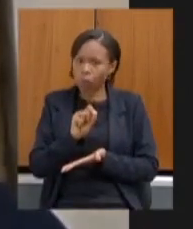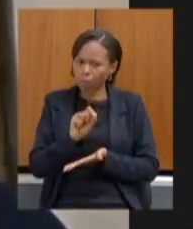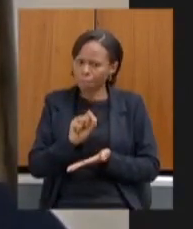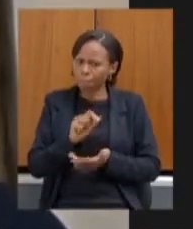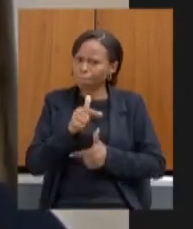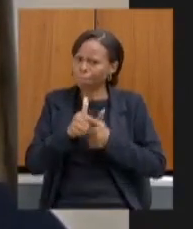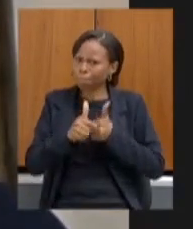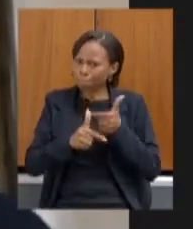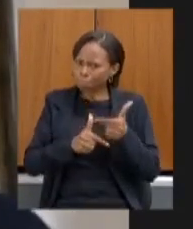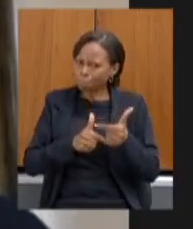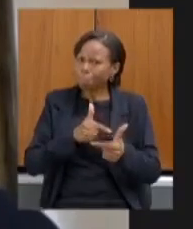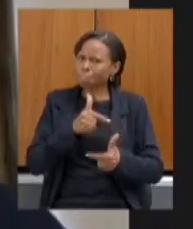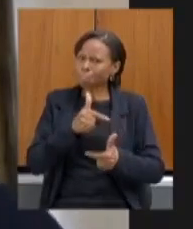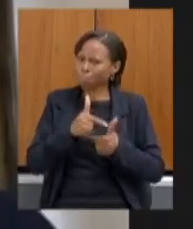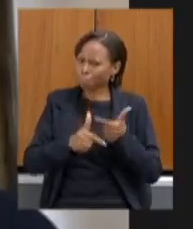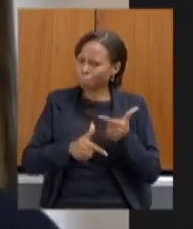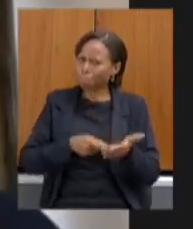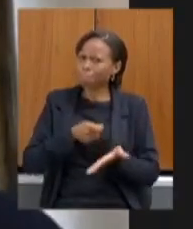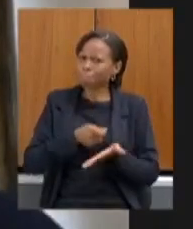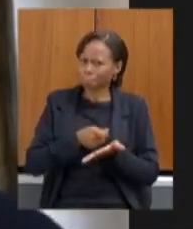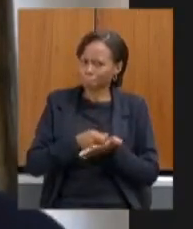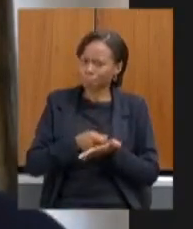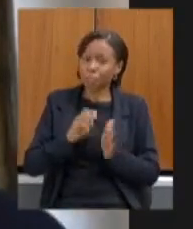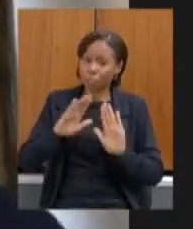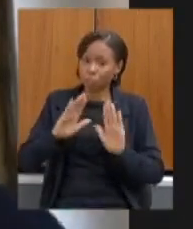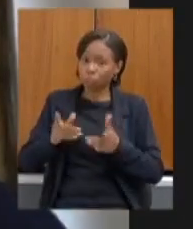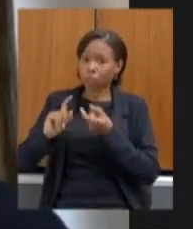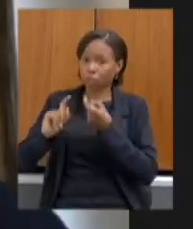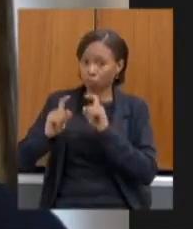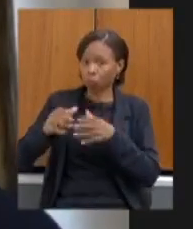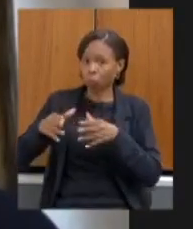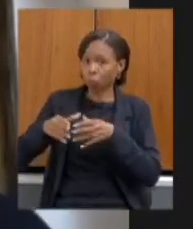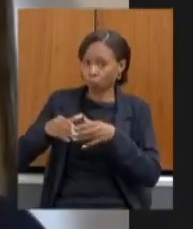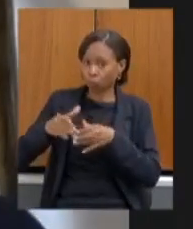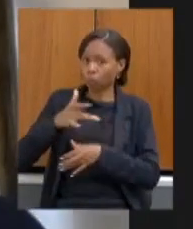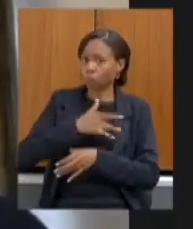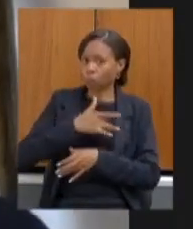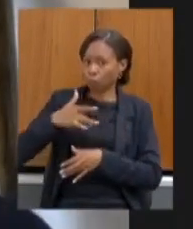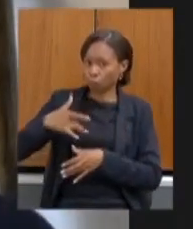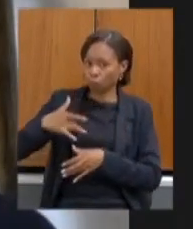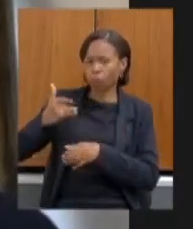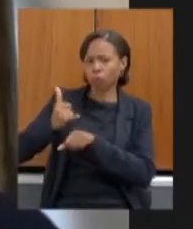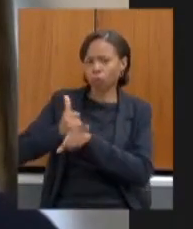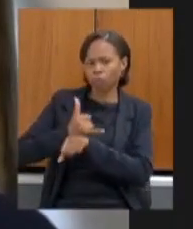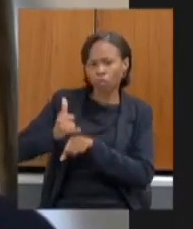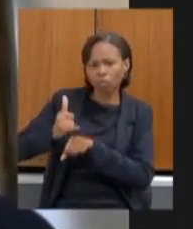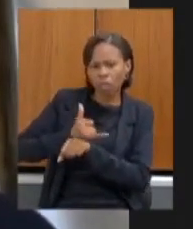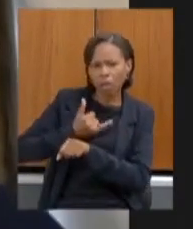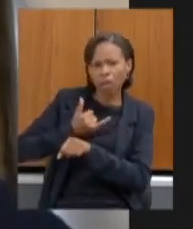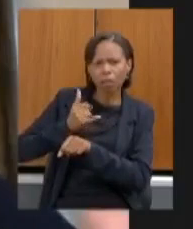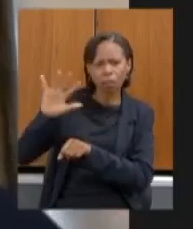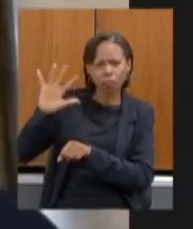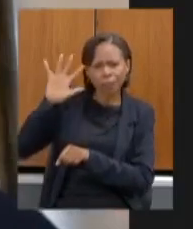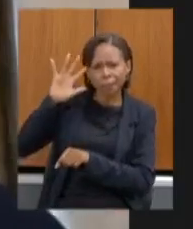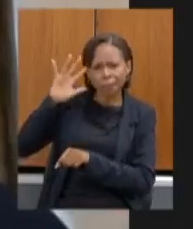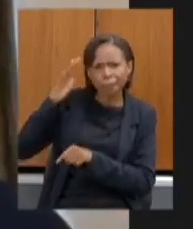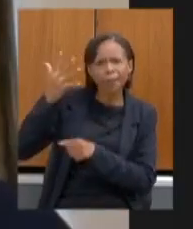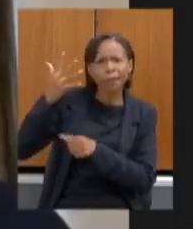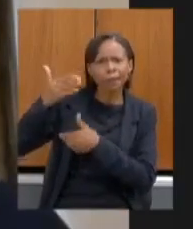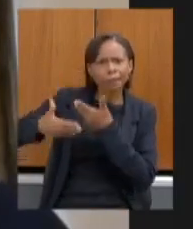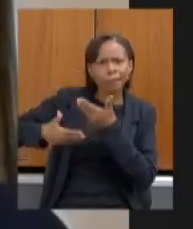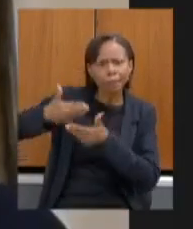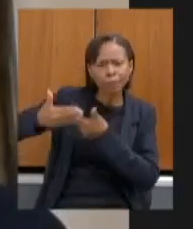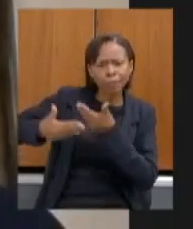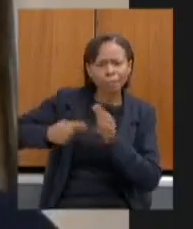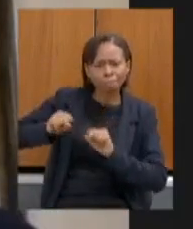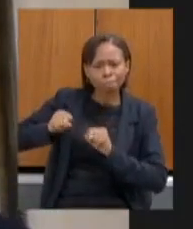e todo o conhecimento das medidas que estão sendo tomadas, até mesmo para o processo, o grande esforço para a